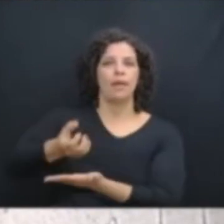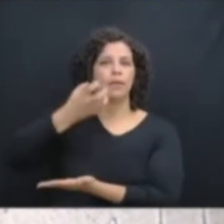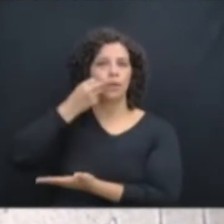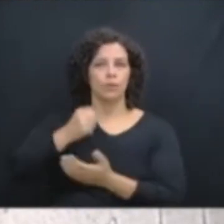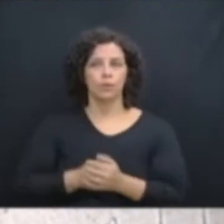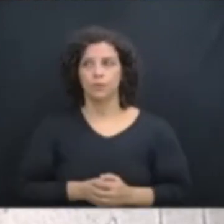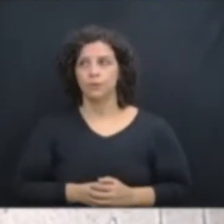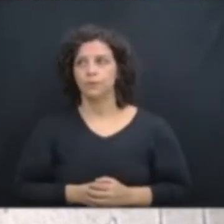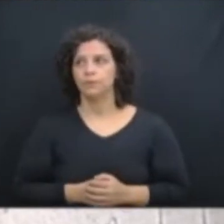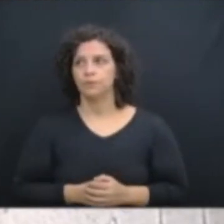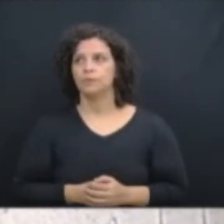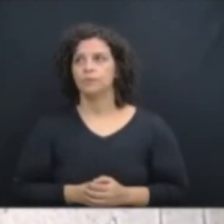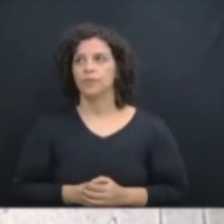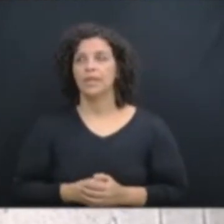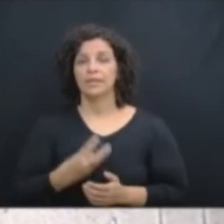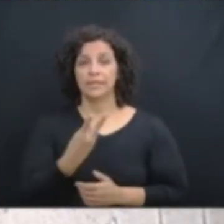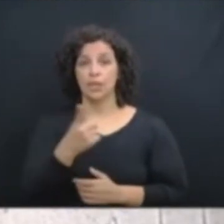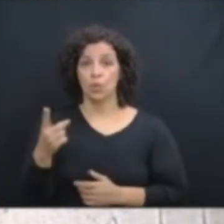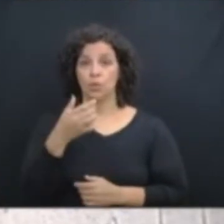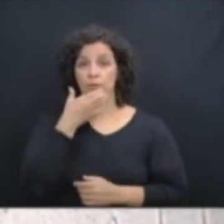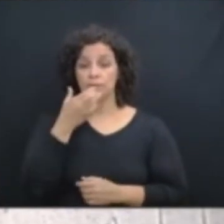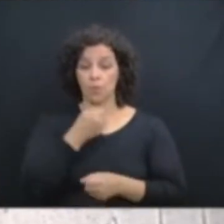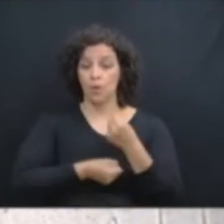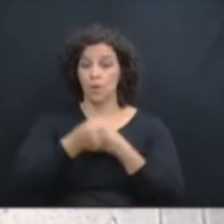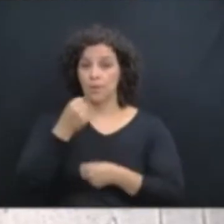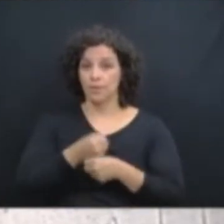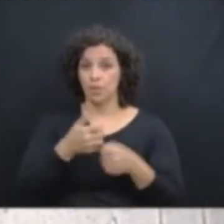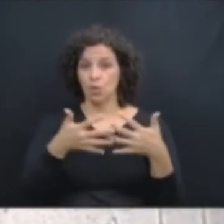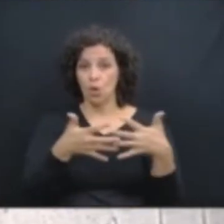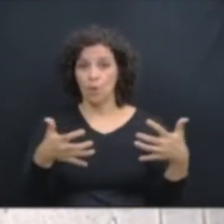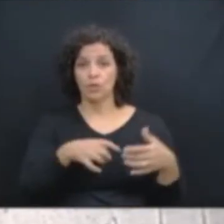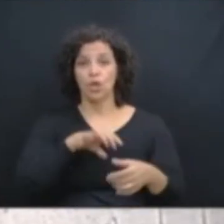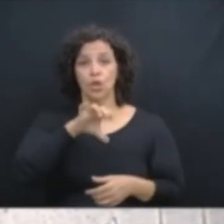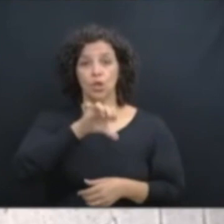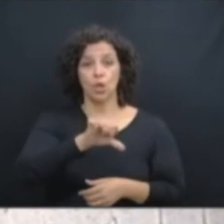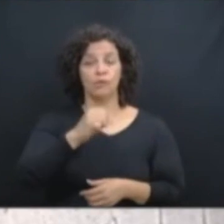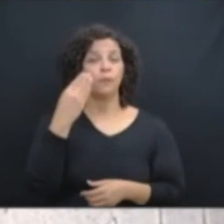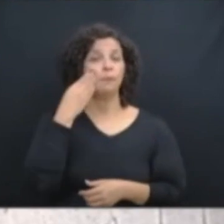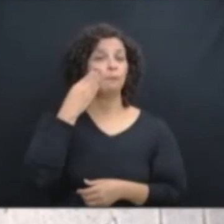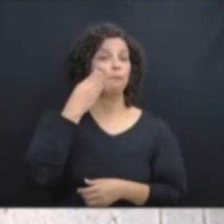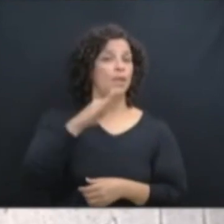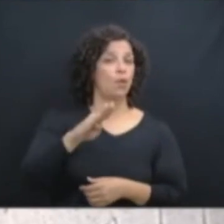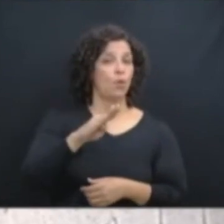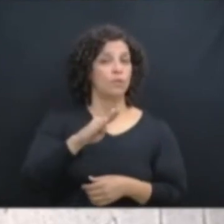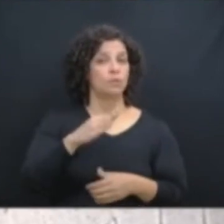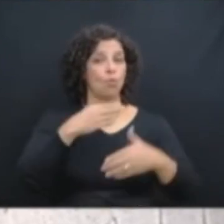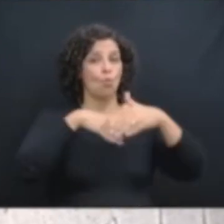ideia, 31 de dezembro do ano passado, a Copel tinha 9 bilhões